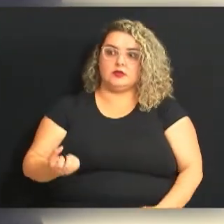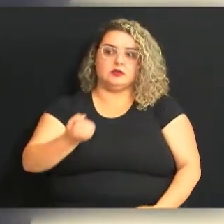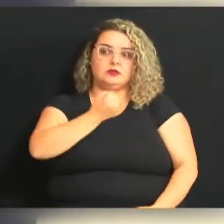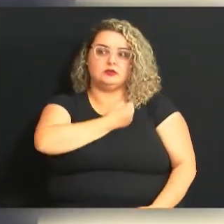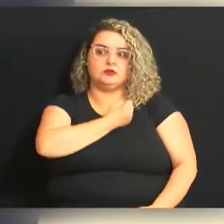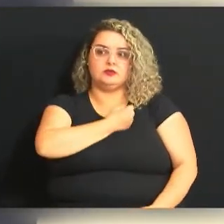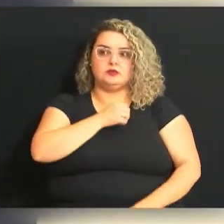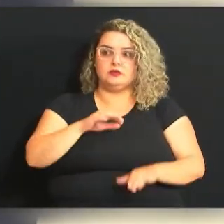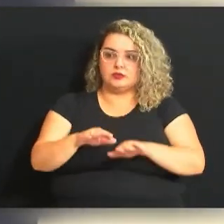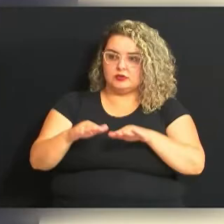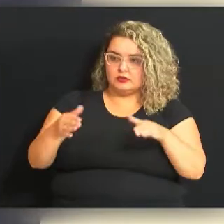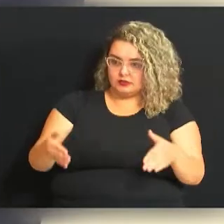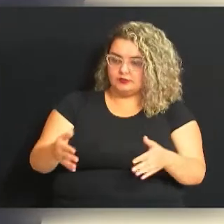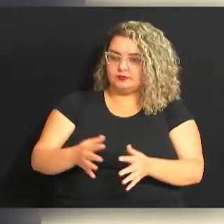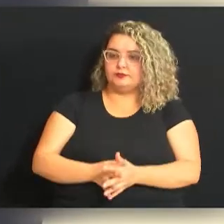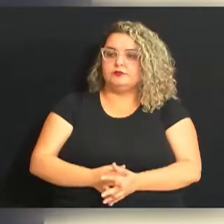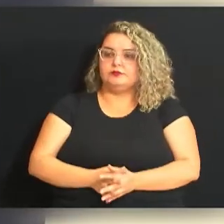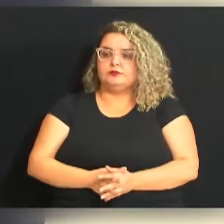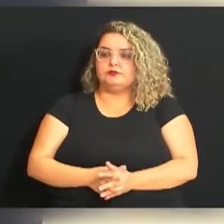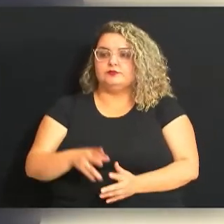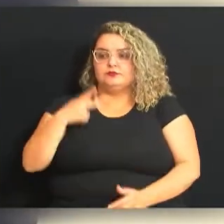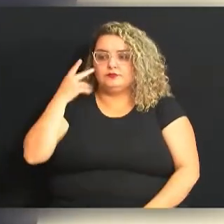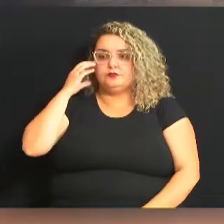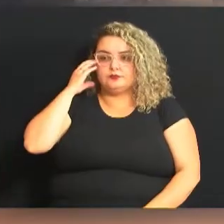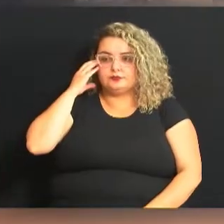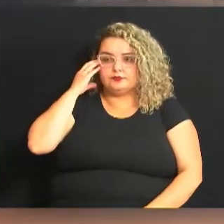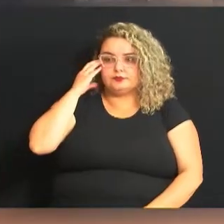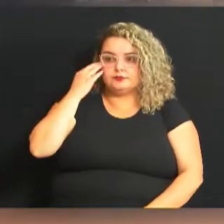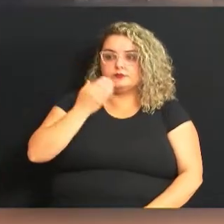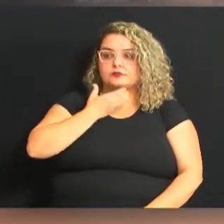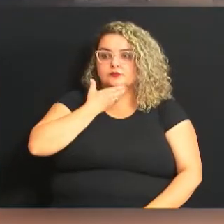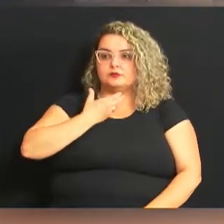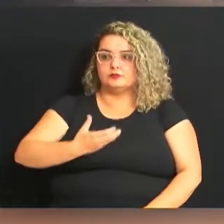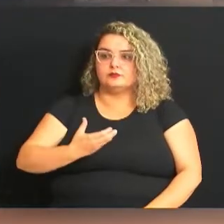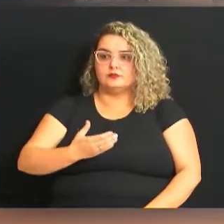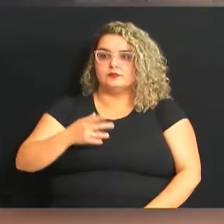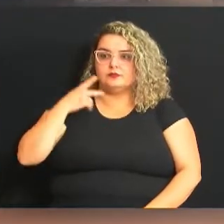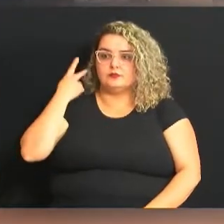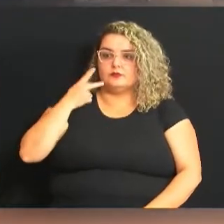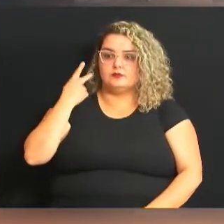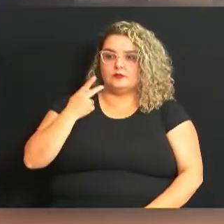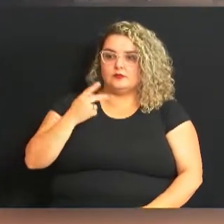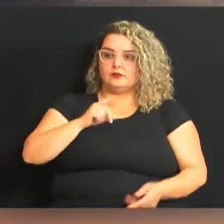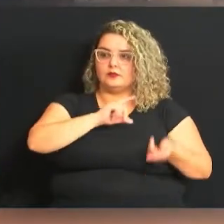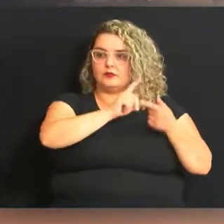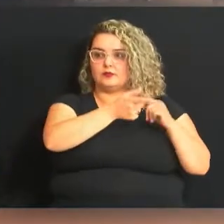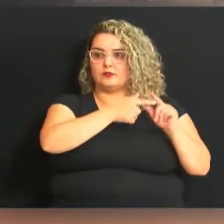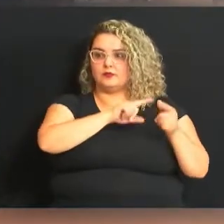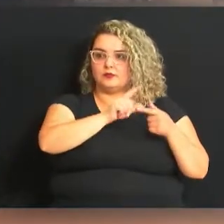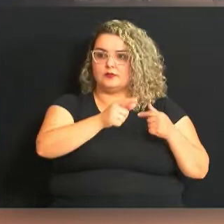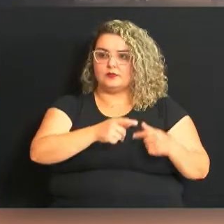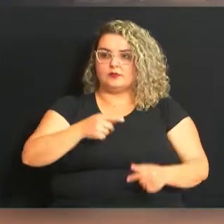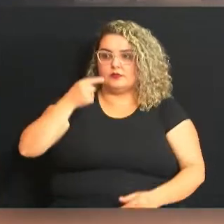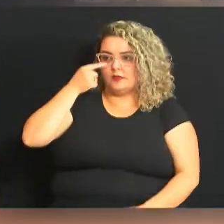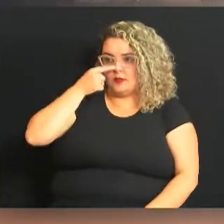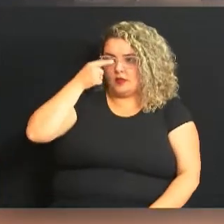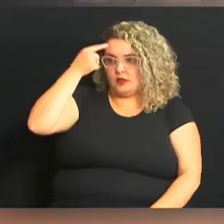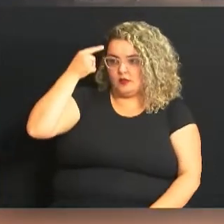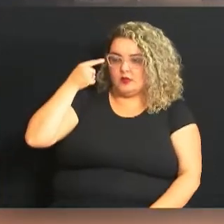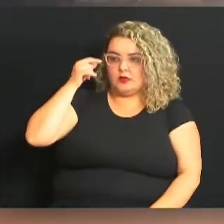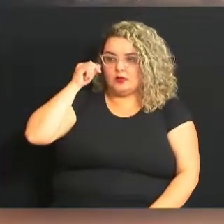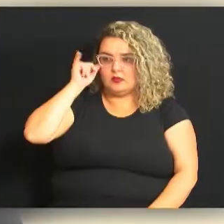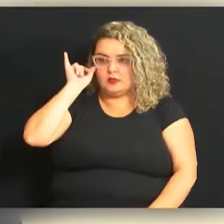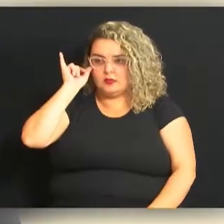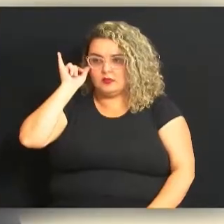mesa, vereador Cirilo, vereador Carmo Luiz, vereador Major Jaime, Paola Miguel e